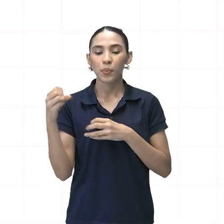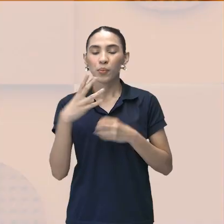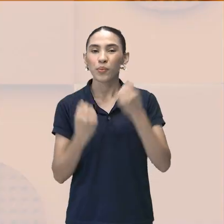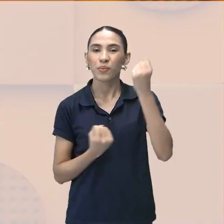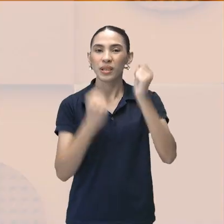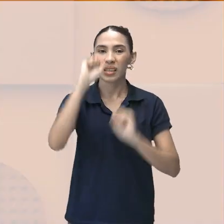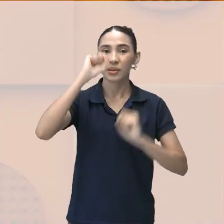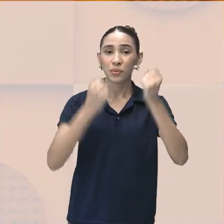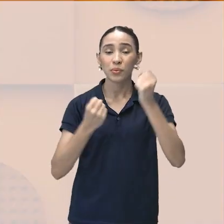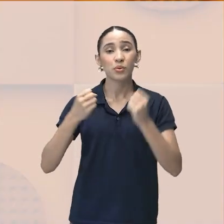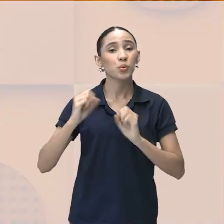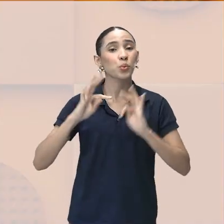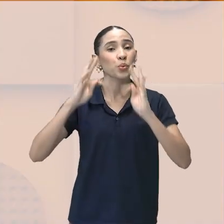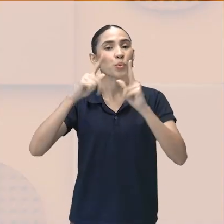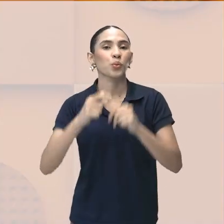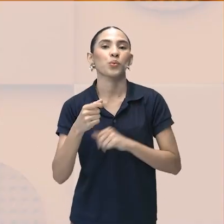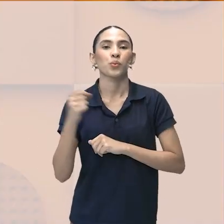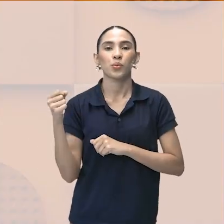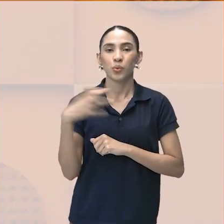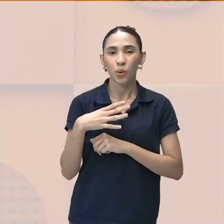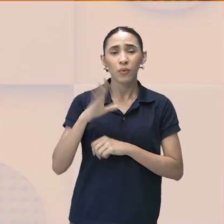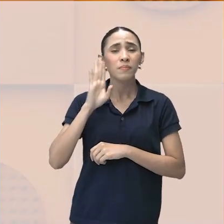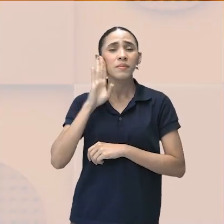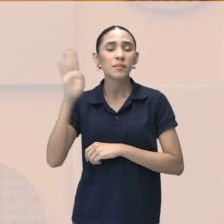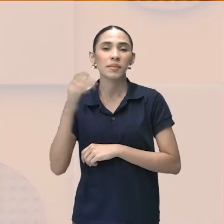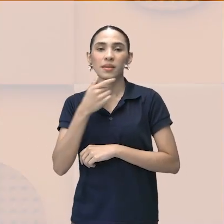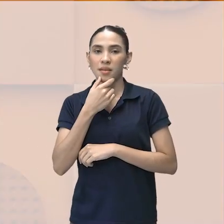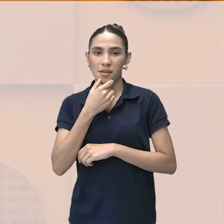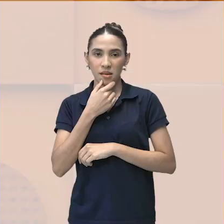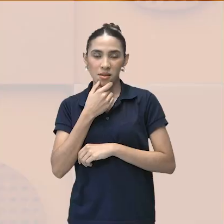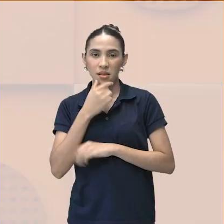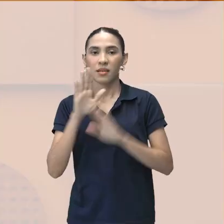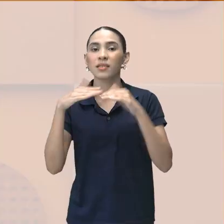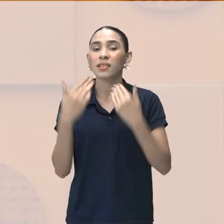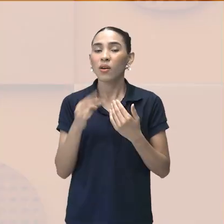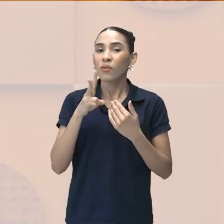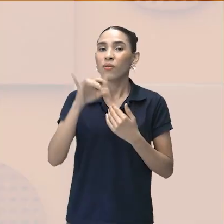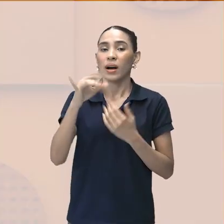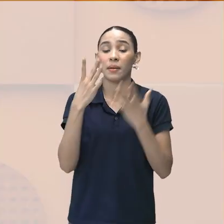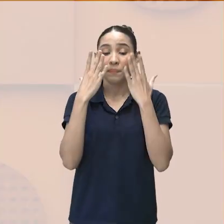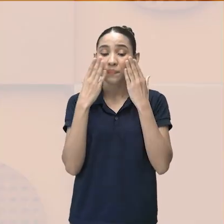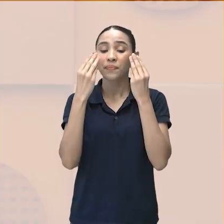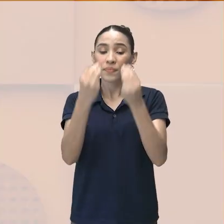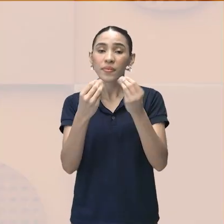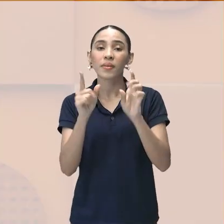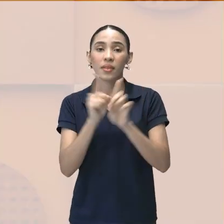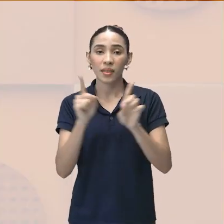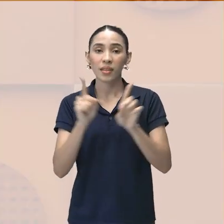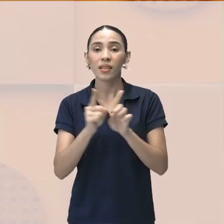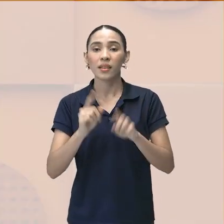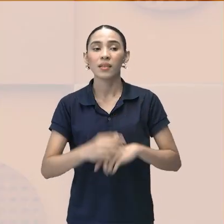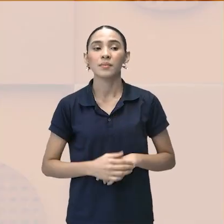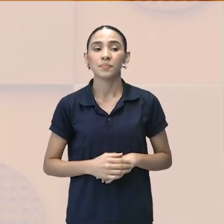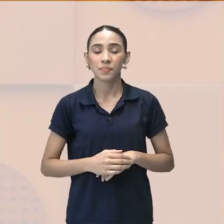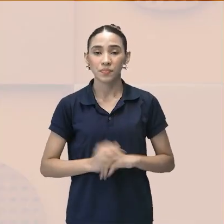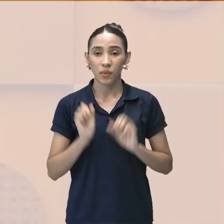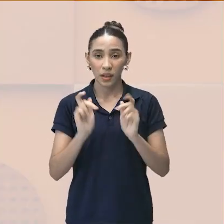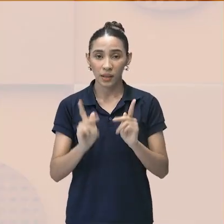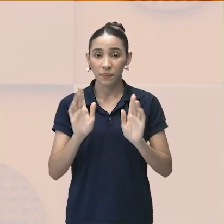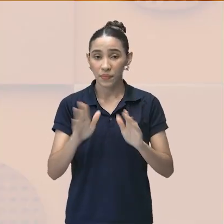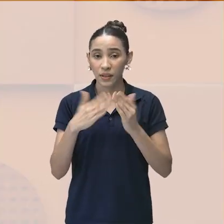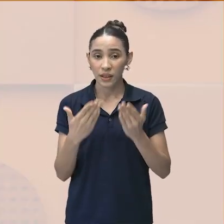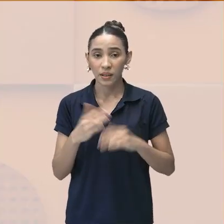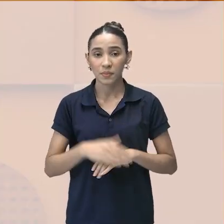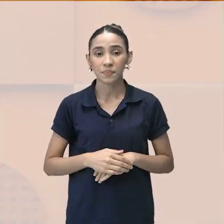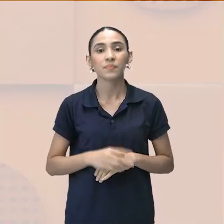era novidade, principalmente lá para a Inglaterra. Então, isso vai chamar muito a atenção tá? Então,